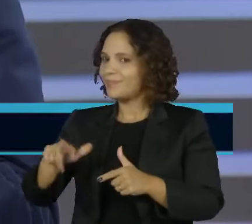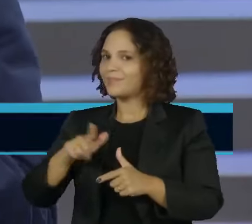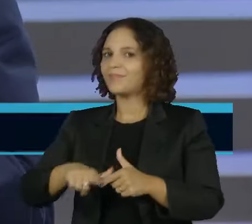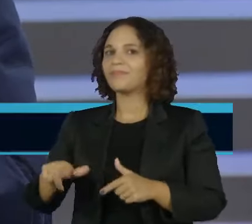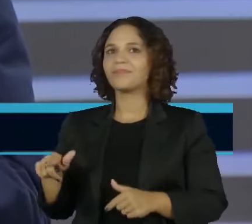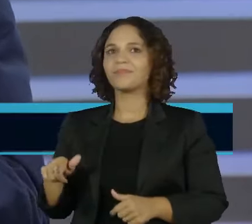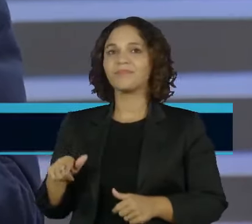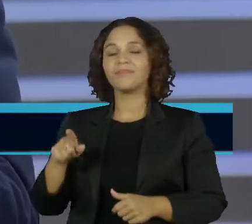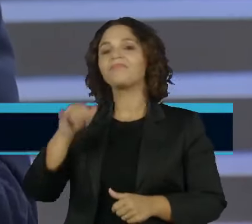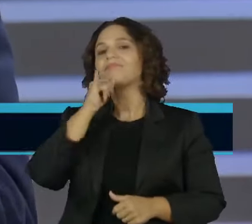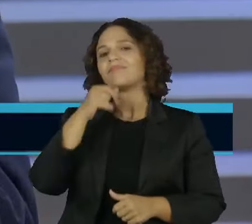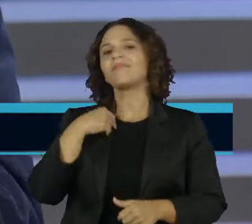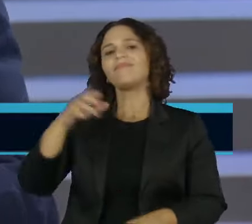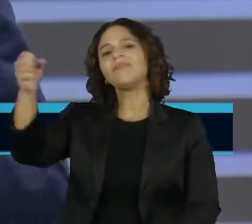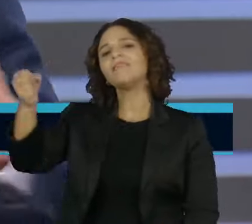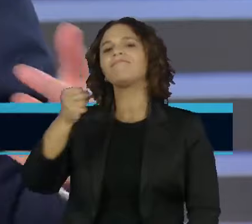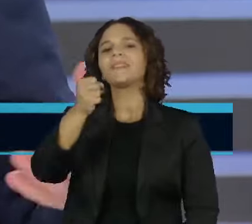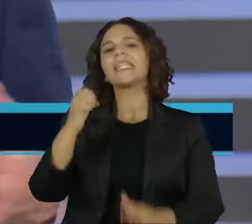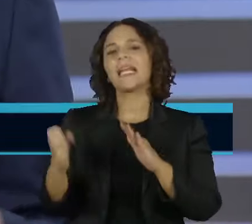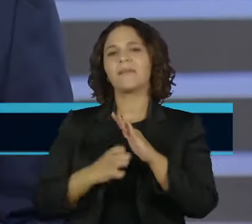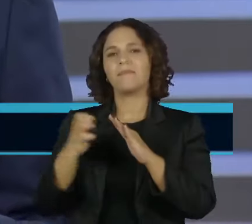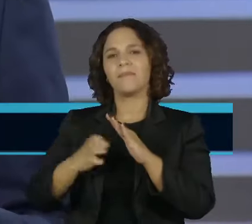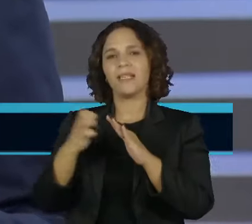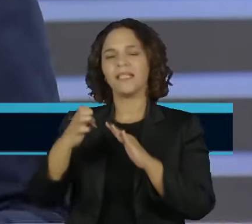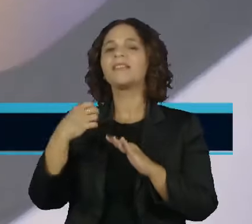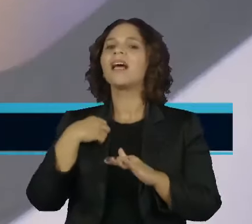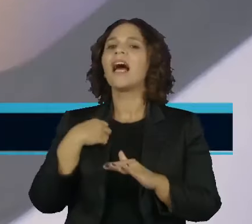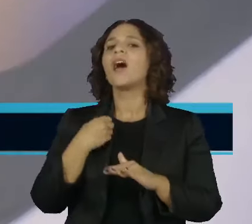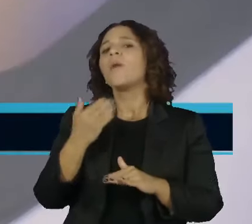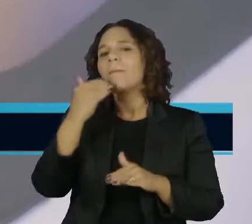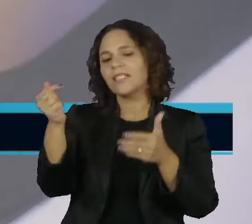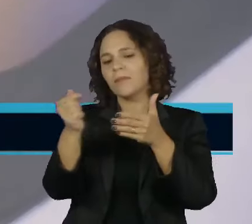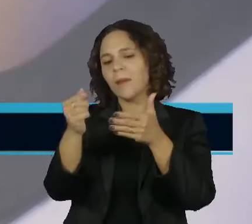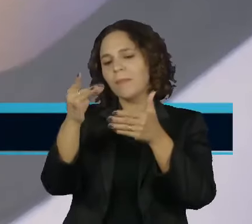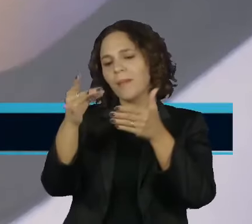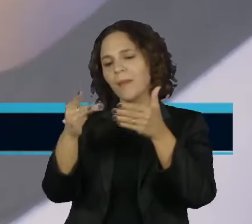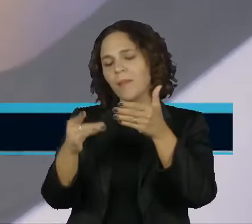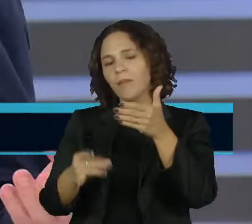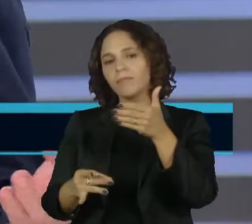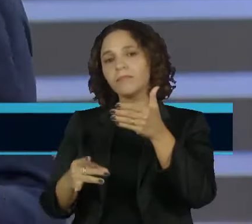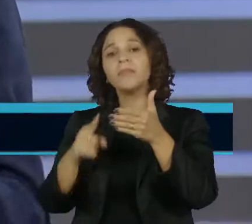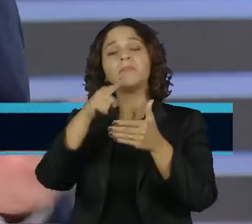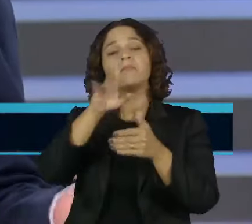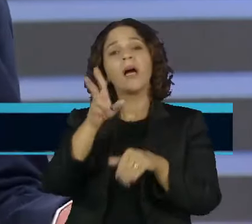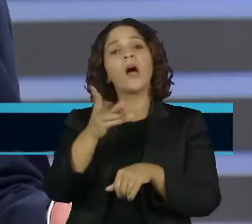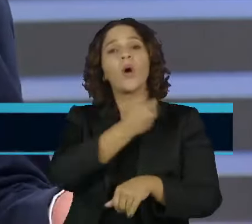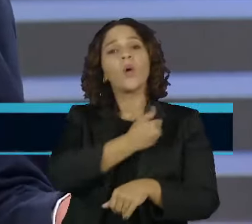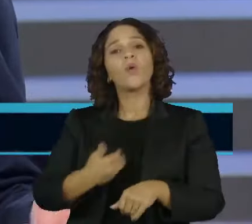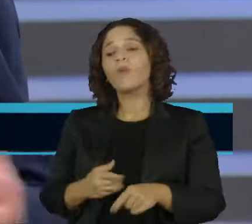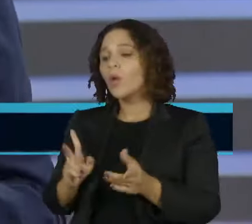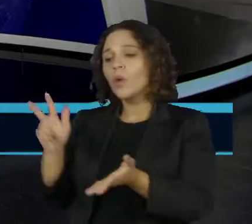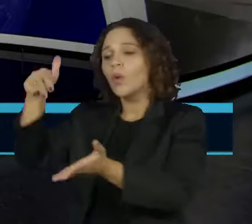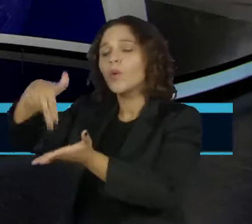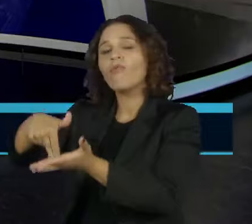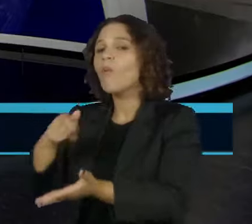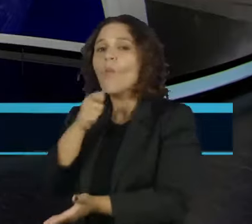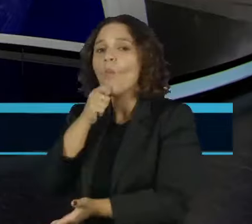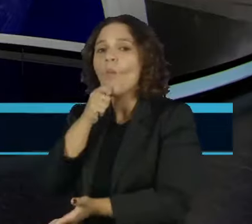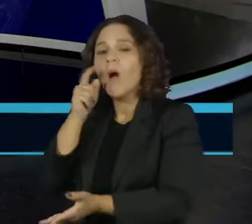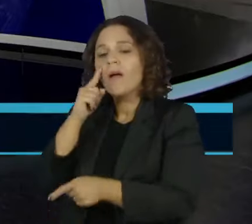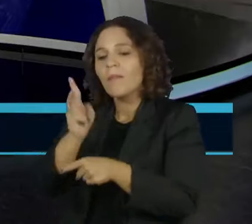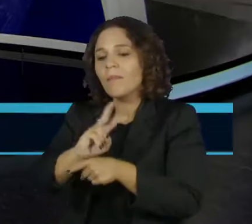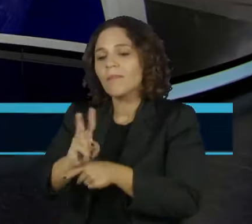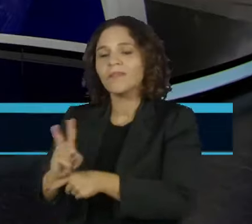você contrata uma obra e se entrega uma outra obra. Quer dizer, e a questão do que o João falou, manutenção. Quer dizer, manutenção